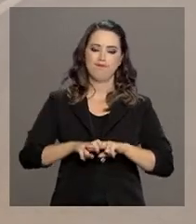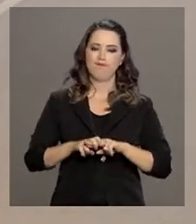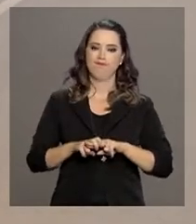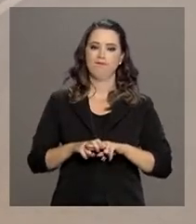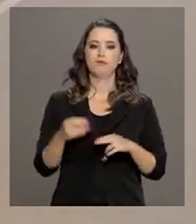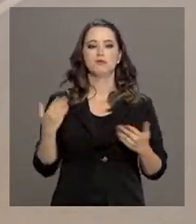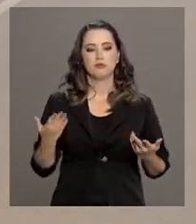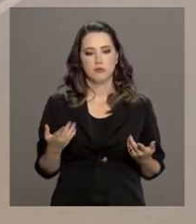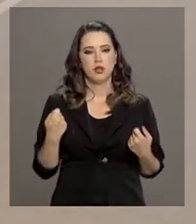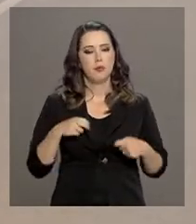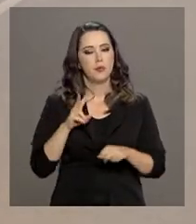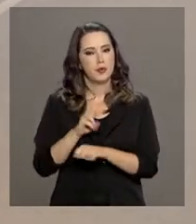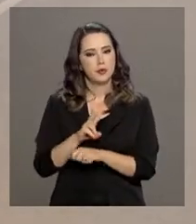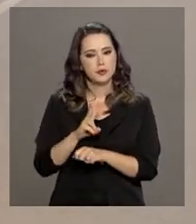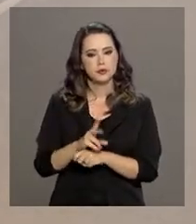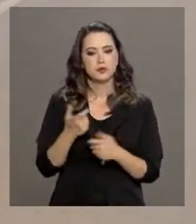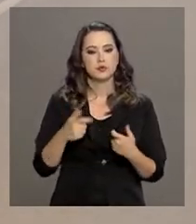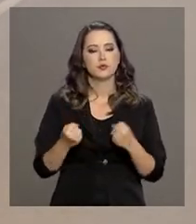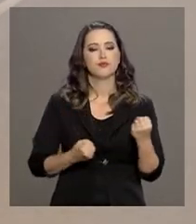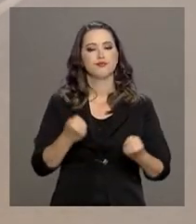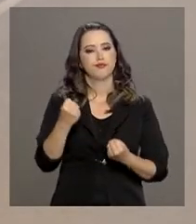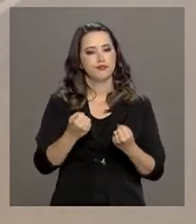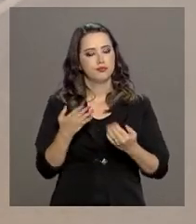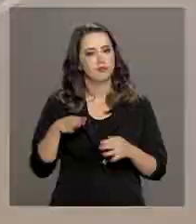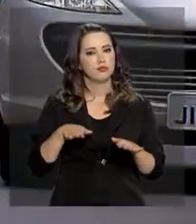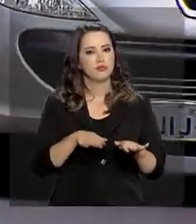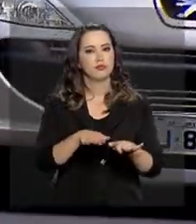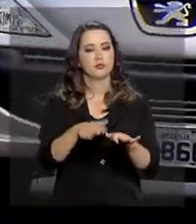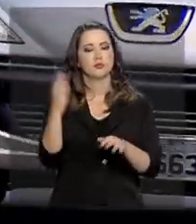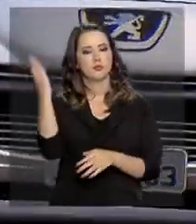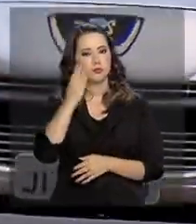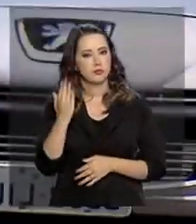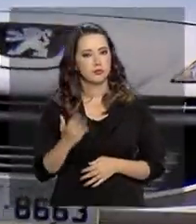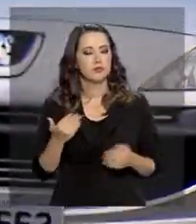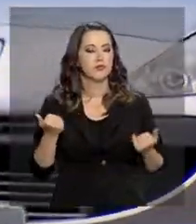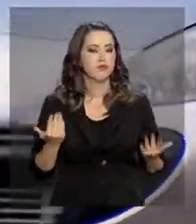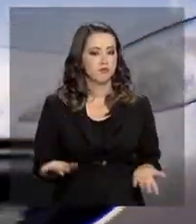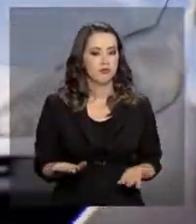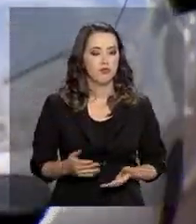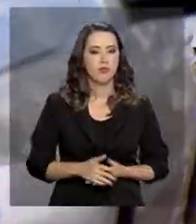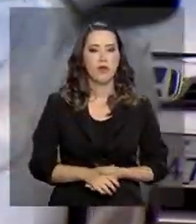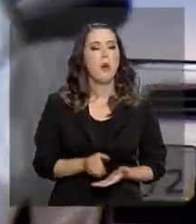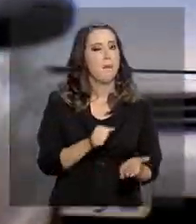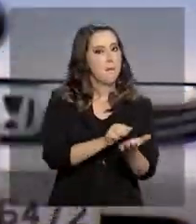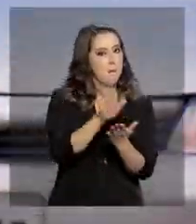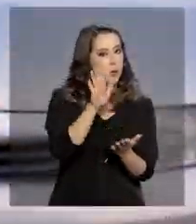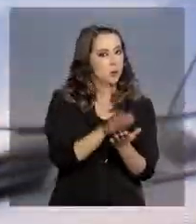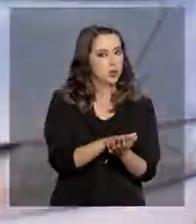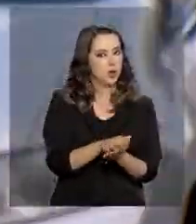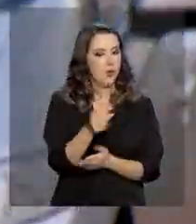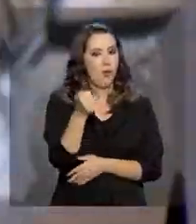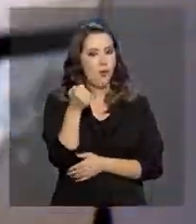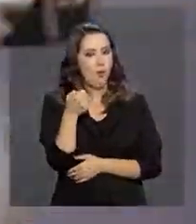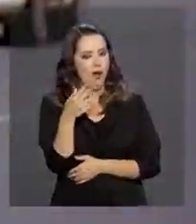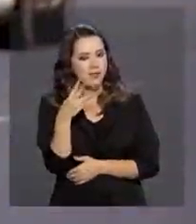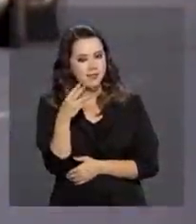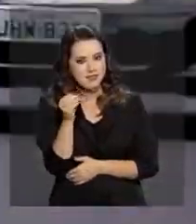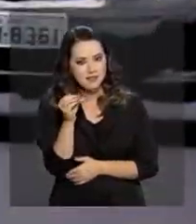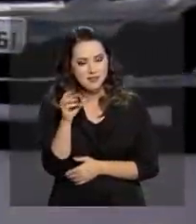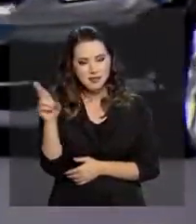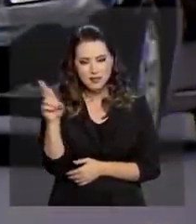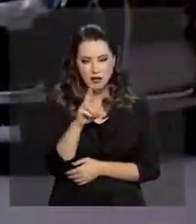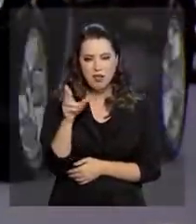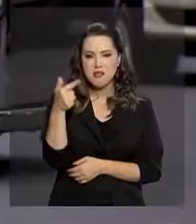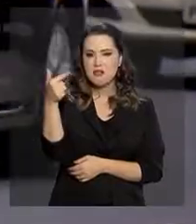de proteção nas rodovias brasileiras a infração prevê multa de quase 300 reais e